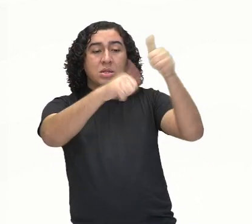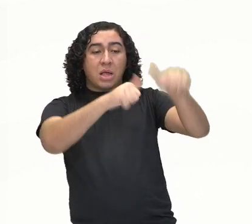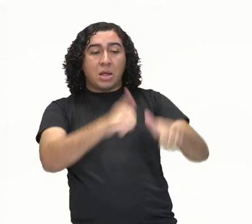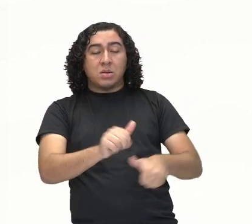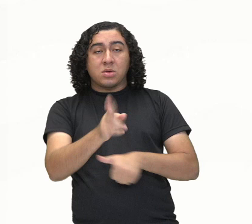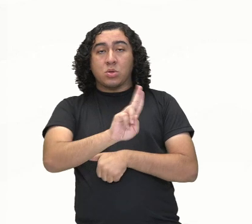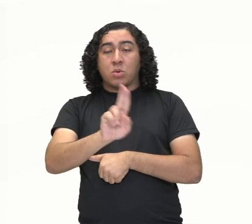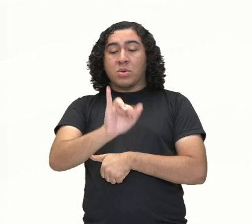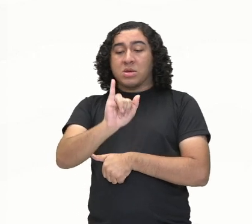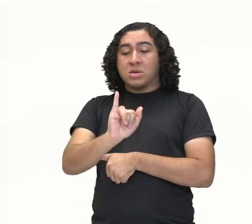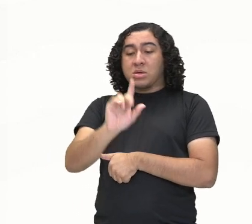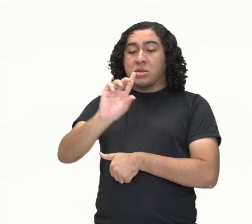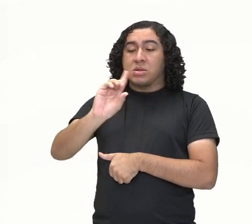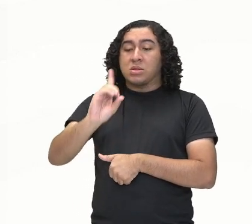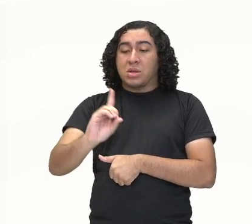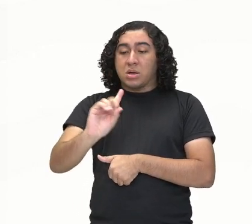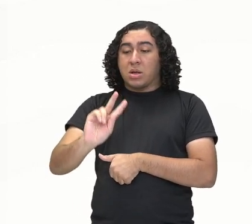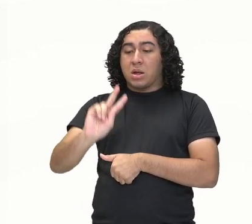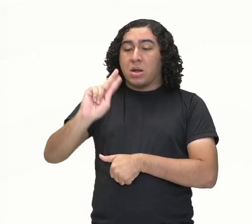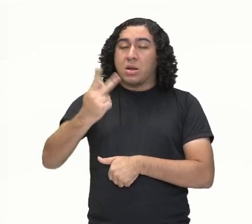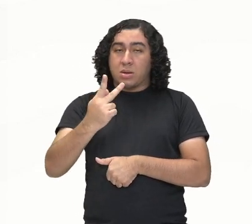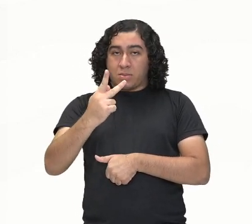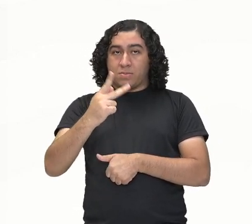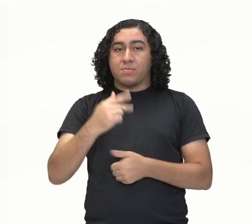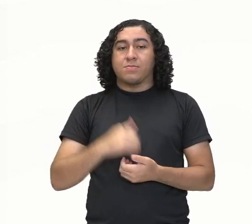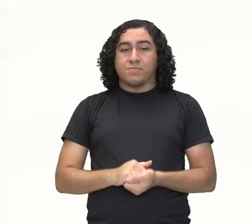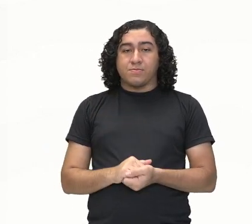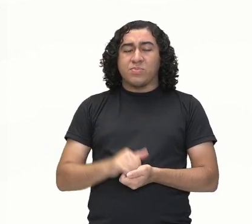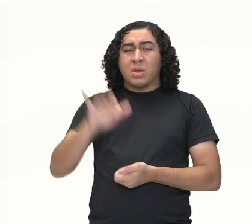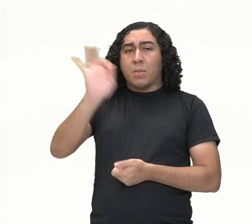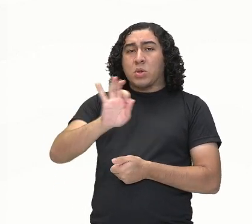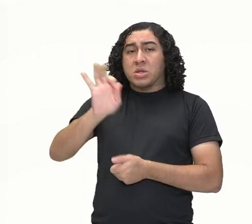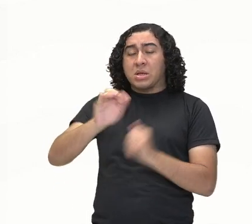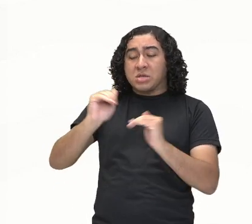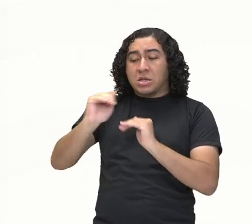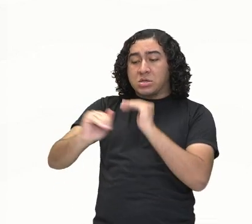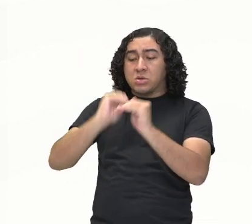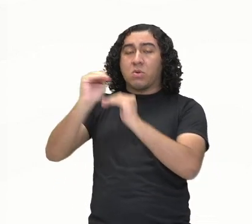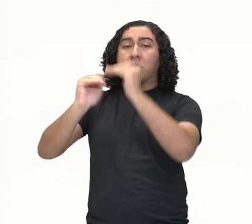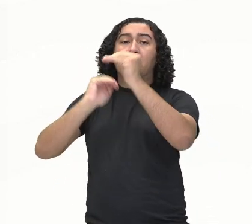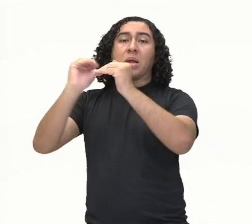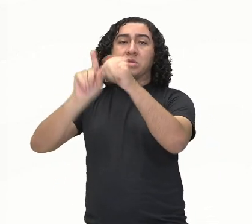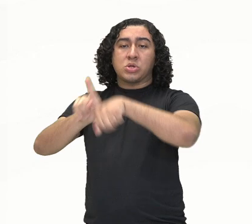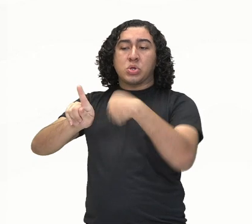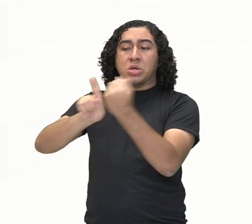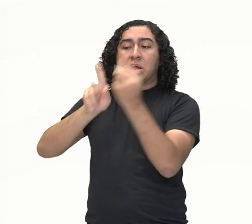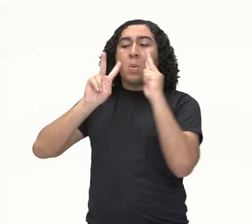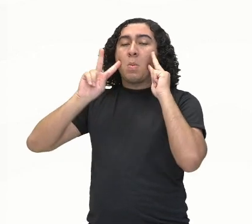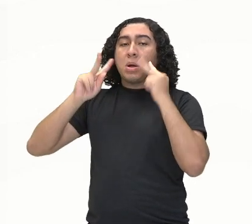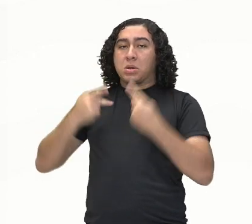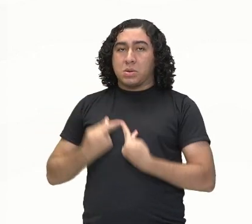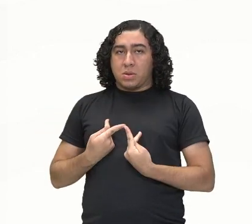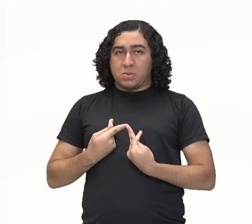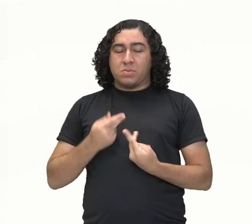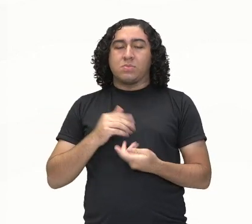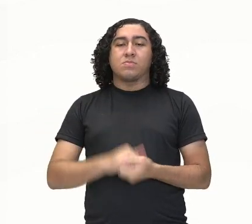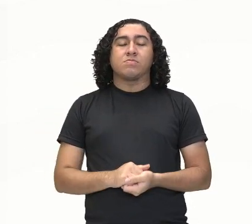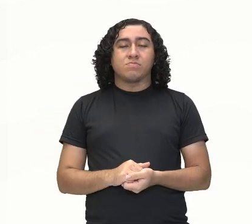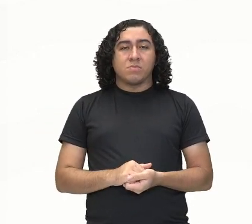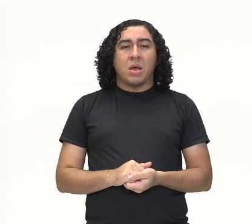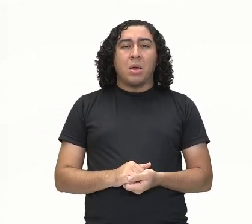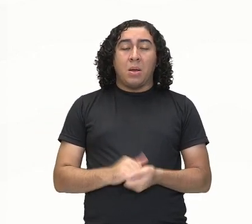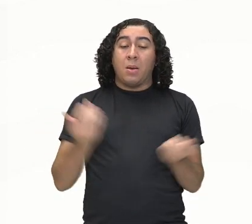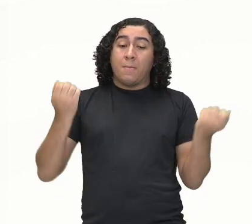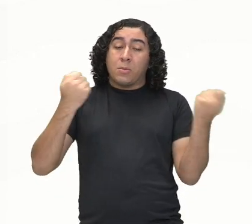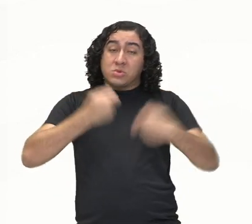IDH, Índice de Desenvolvimento Humano. Então nós temos esse indicador para avaliar